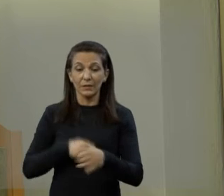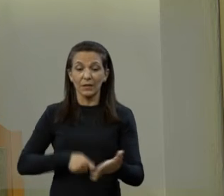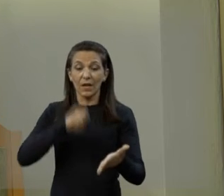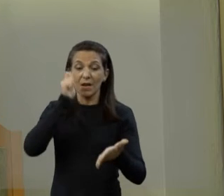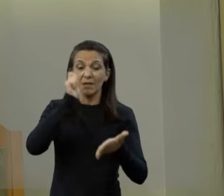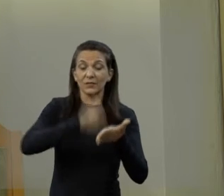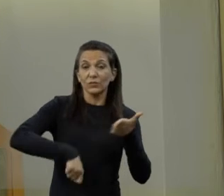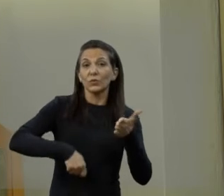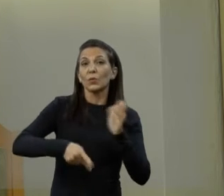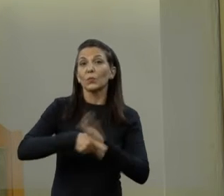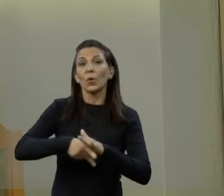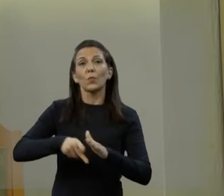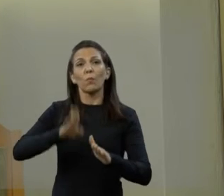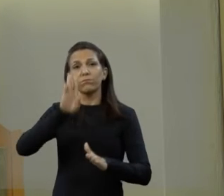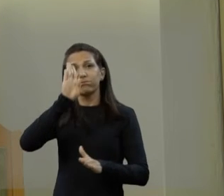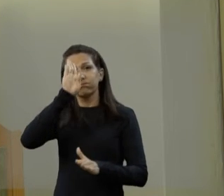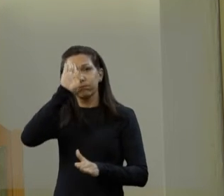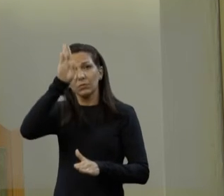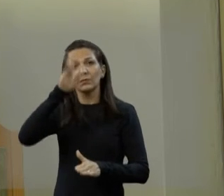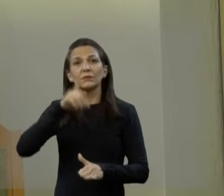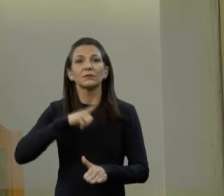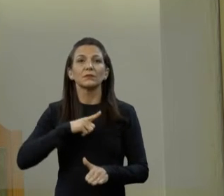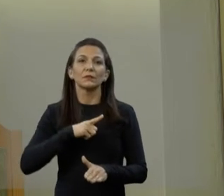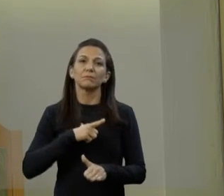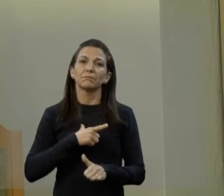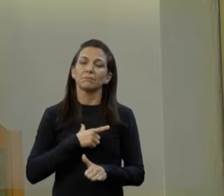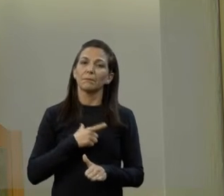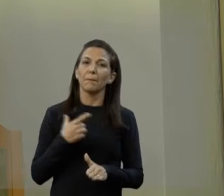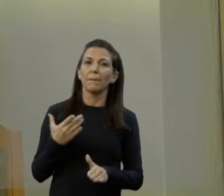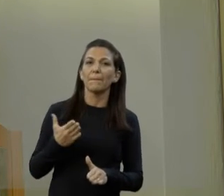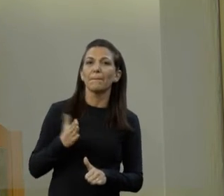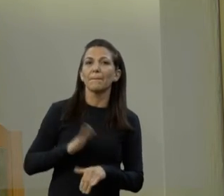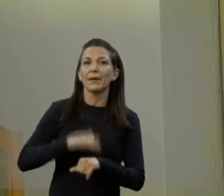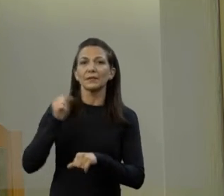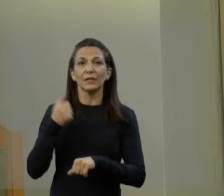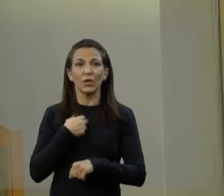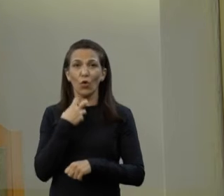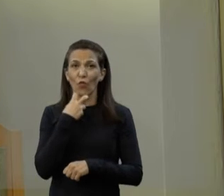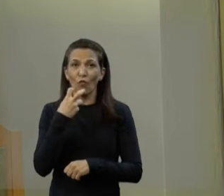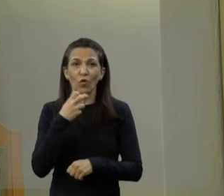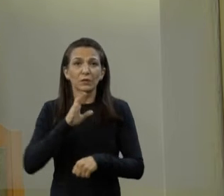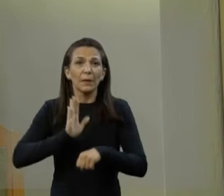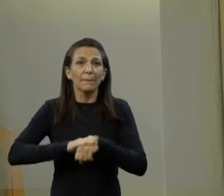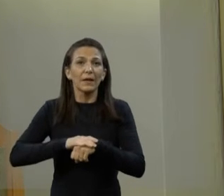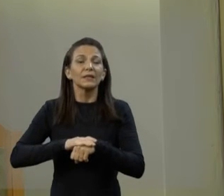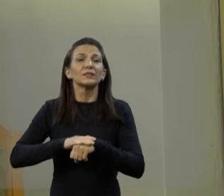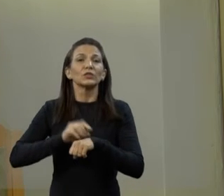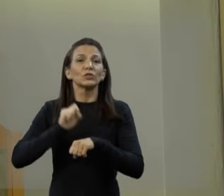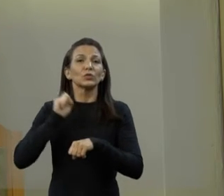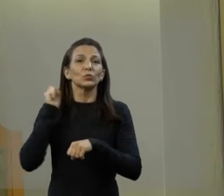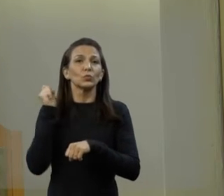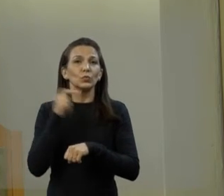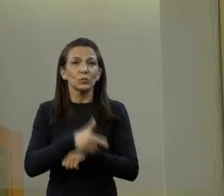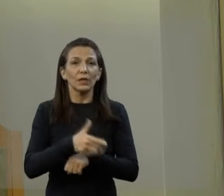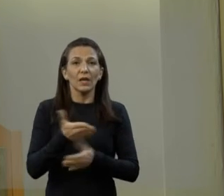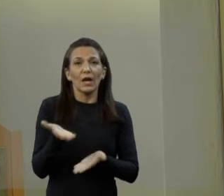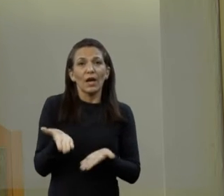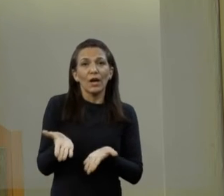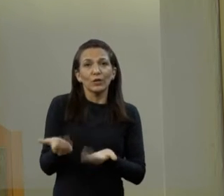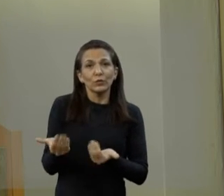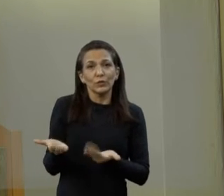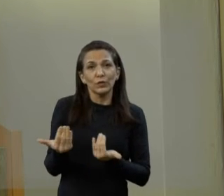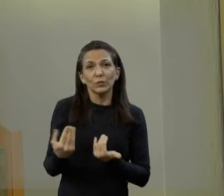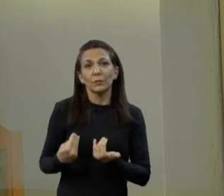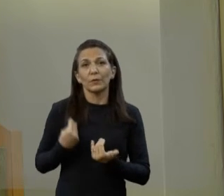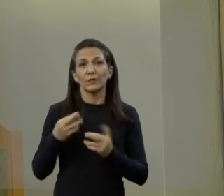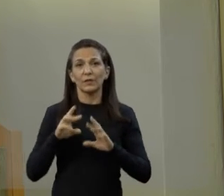canetadas valem mais então eu Felipe Brunelli uma vereadora não tenho mais voz ou mais poder que as pessoas daquela Juventude